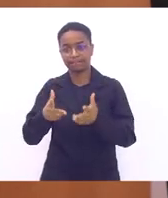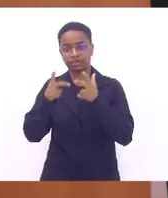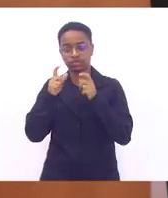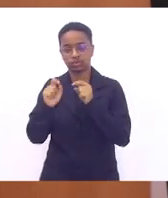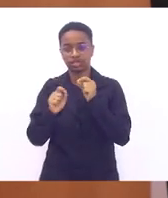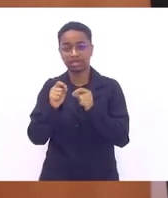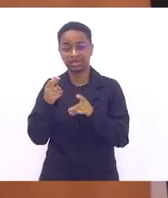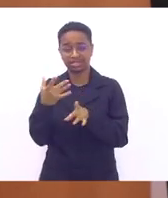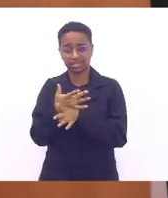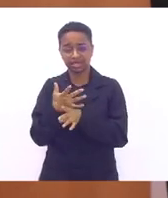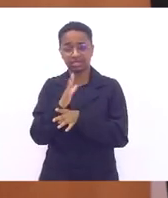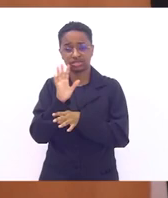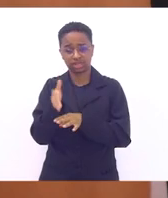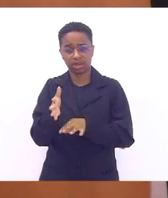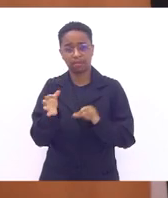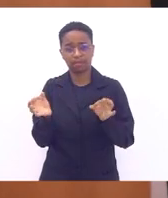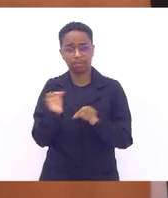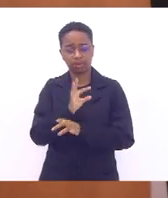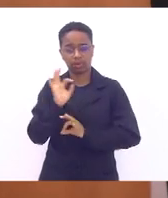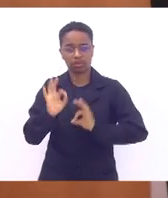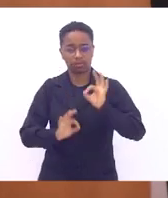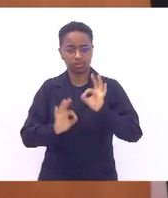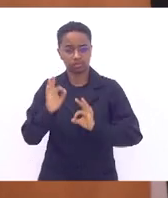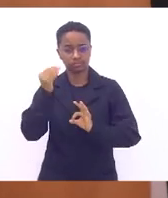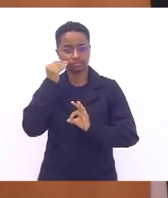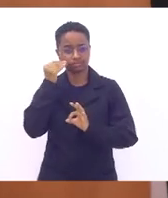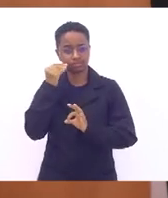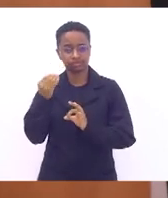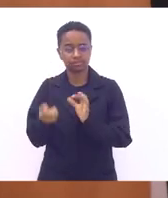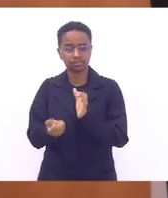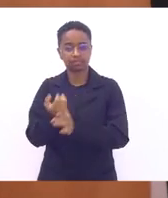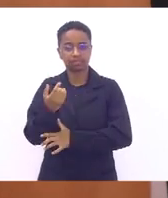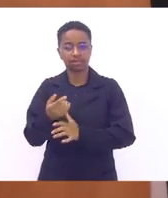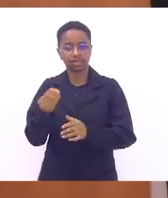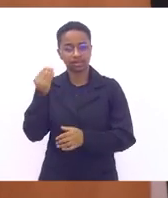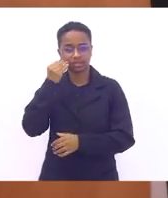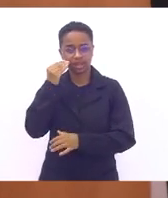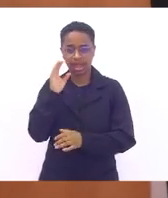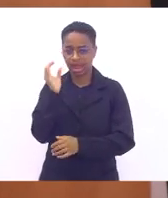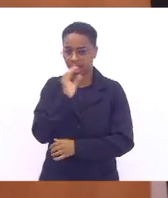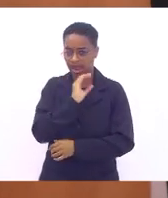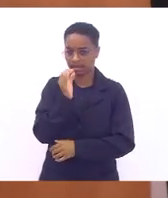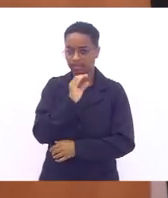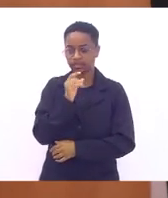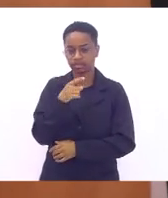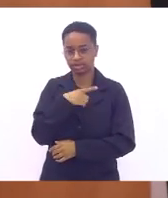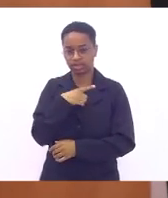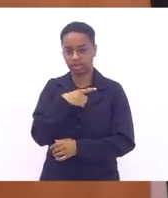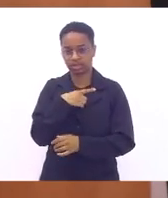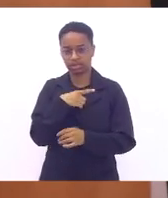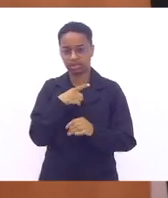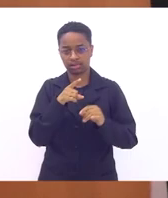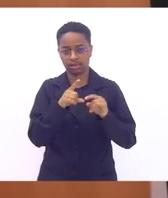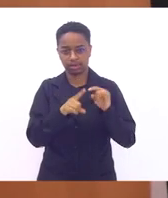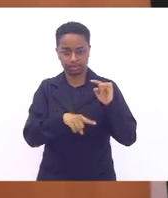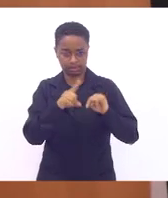estava todo mais ou menos desenhado, para assumir um teste rápido molecular, a máquina, né, que eu vou falar daqui a